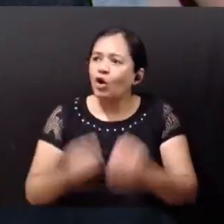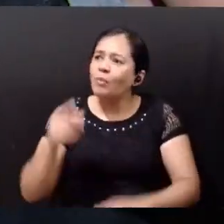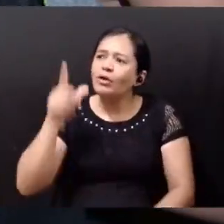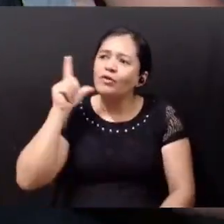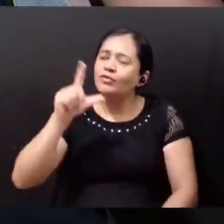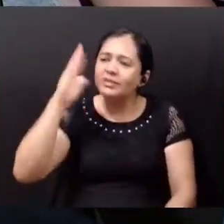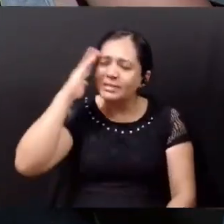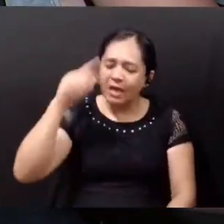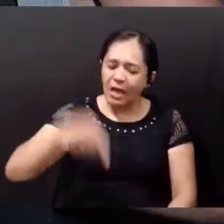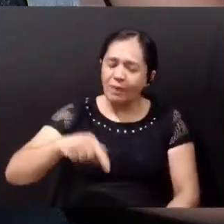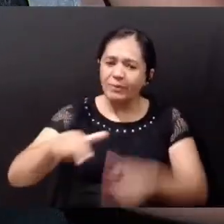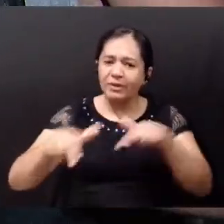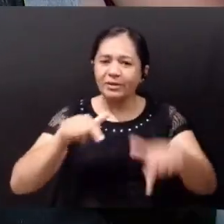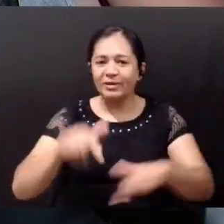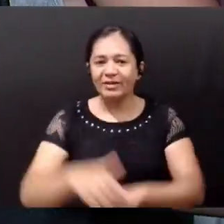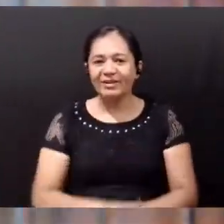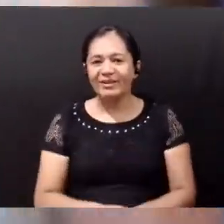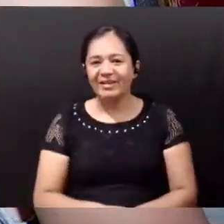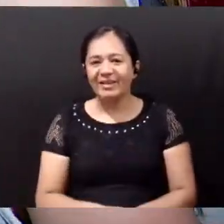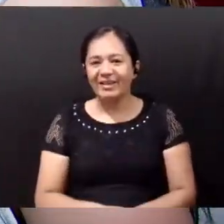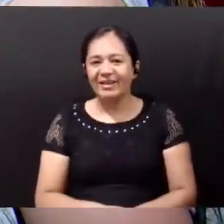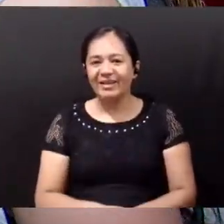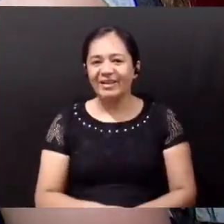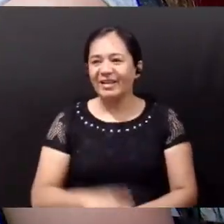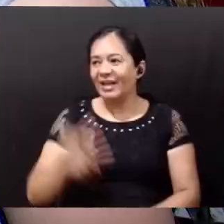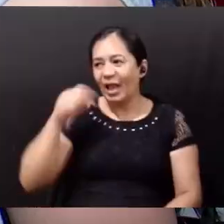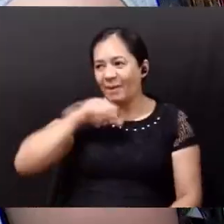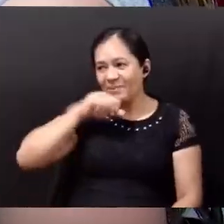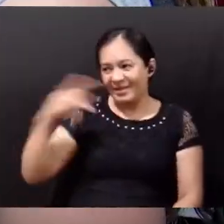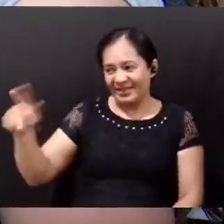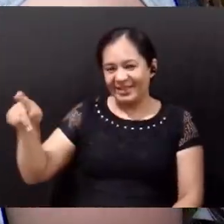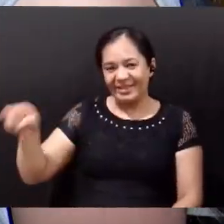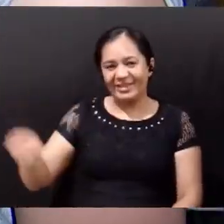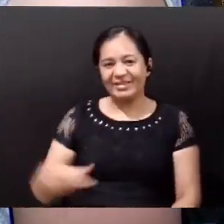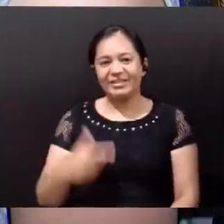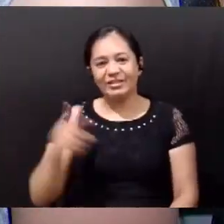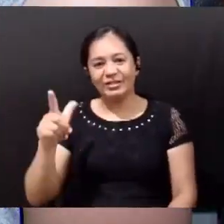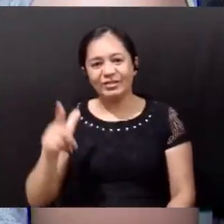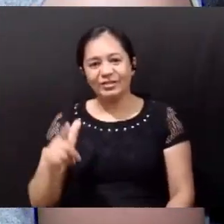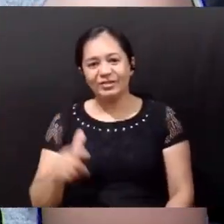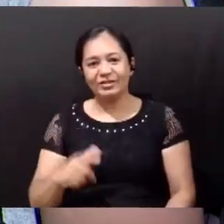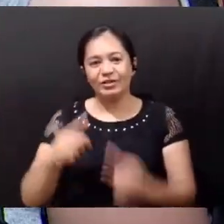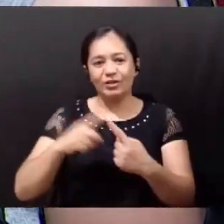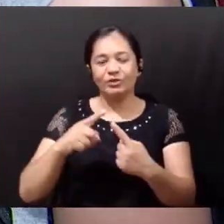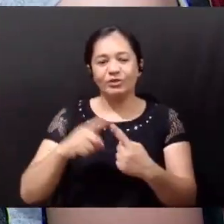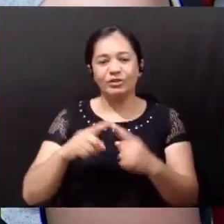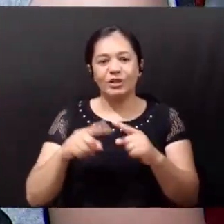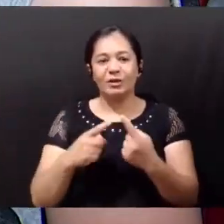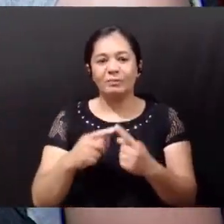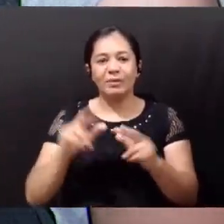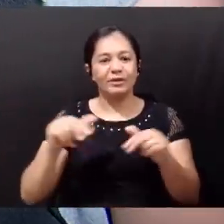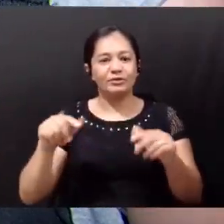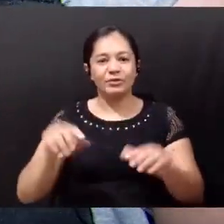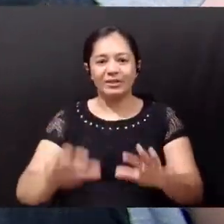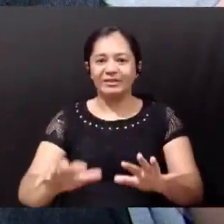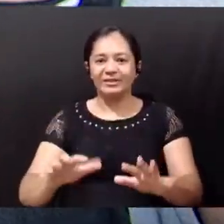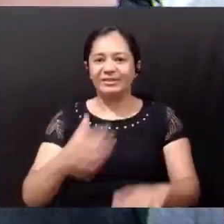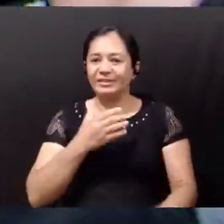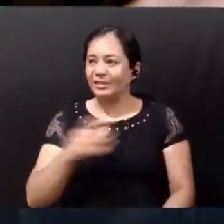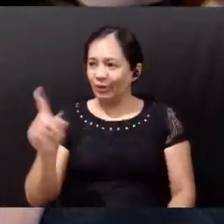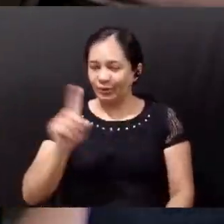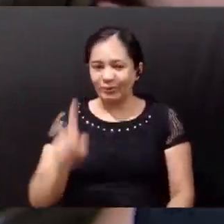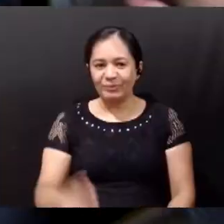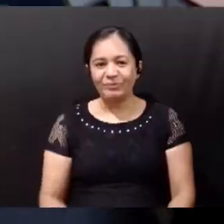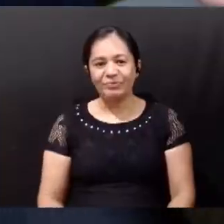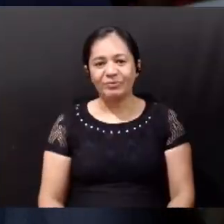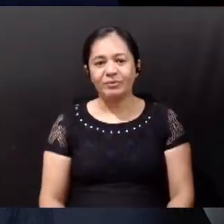trabalho? Com a mãe dele, na verdade. Já vim outras vezes em outros tipos, mas nunca vi um negócio deste Natal. E como foi